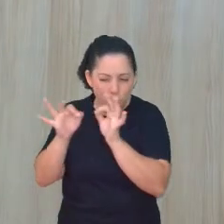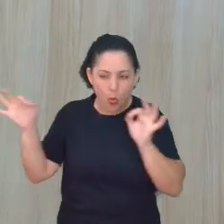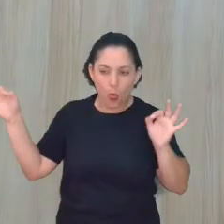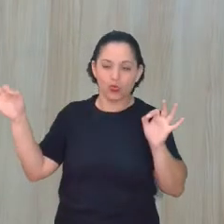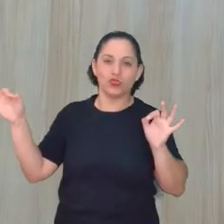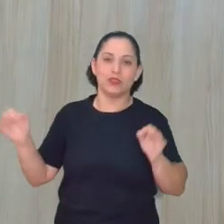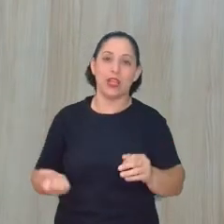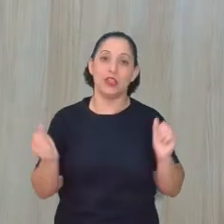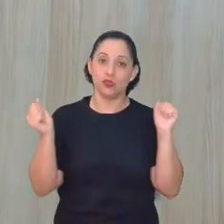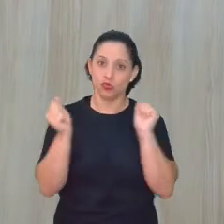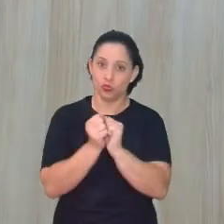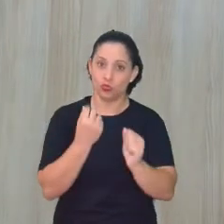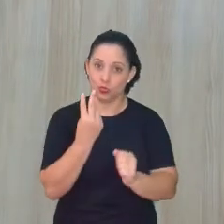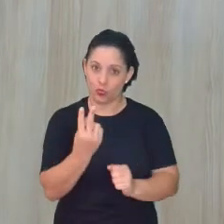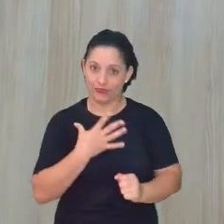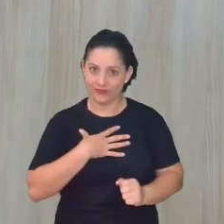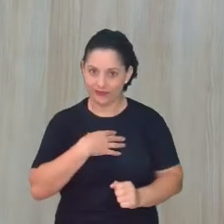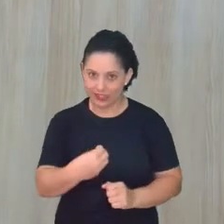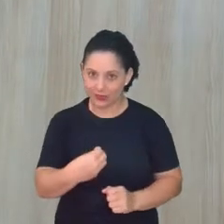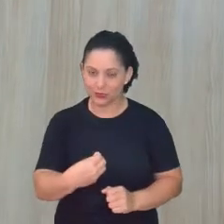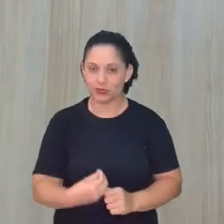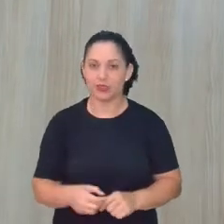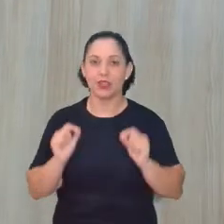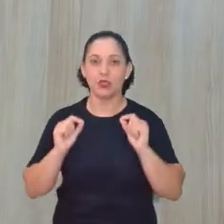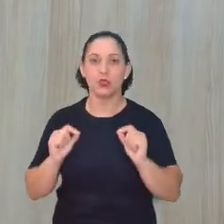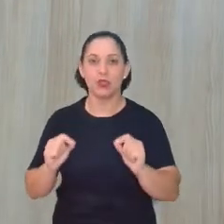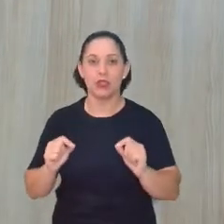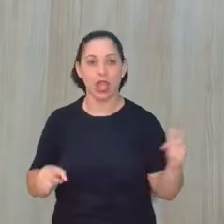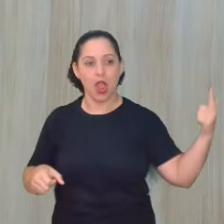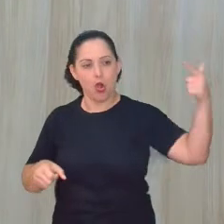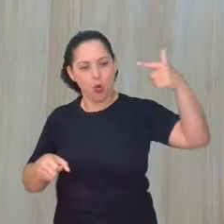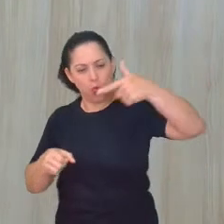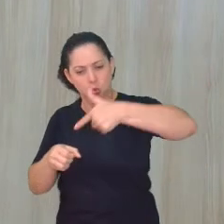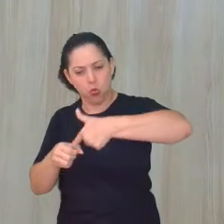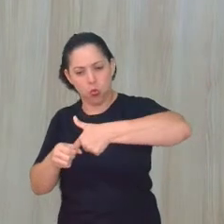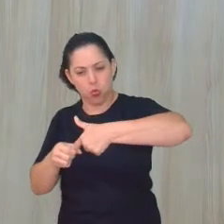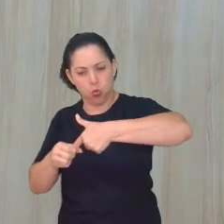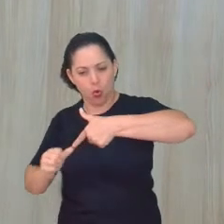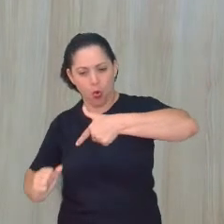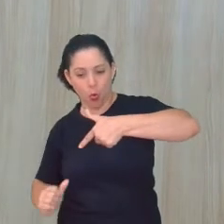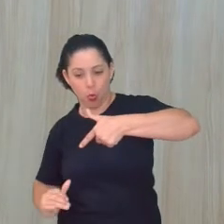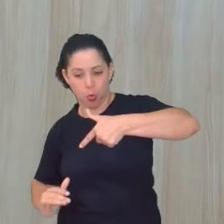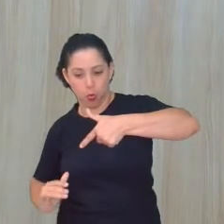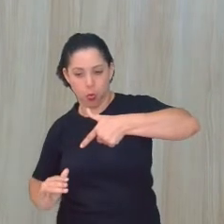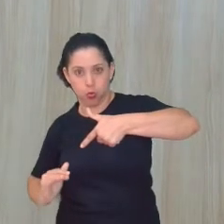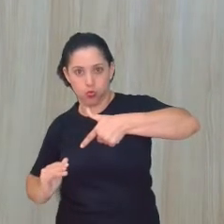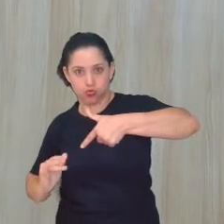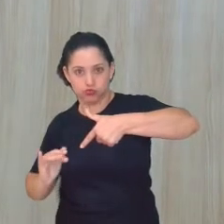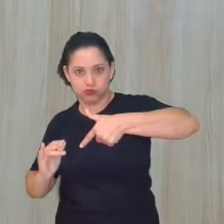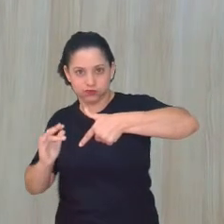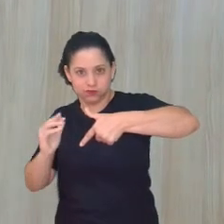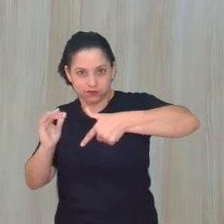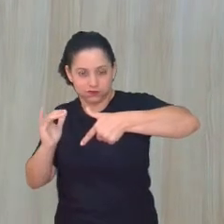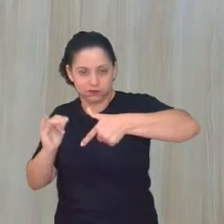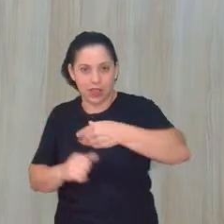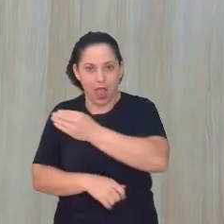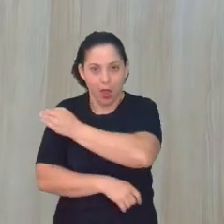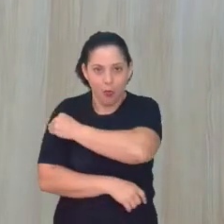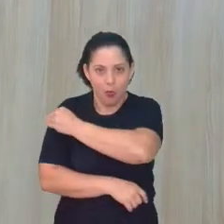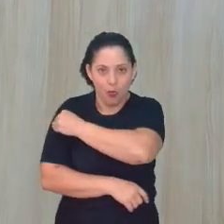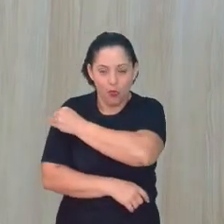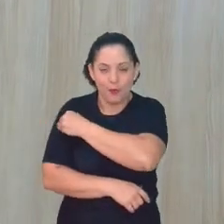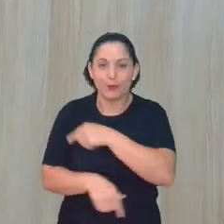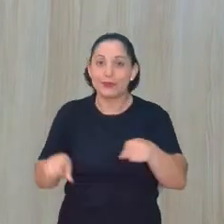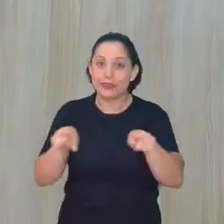meus 2 filhos. E aí eu enchi o tanque Eita. de álcool, enchi o tanque